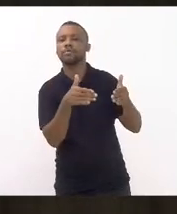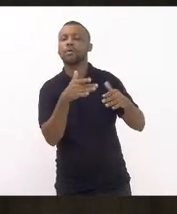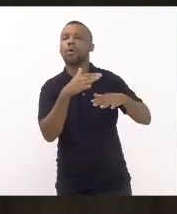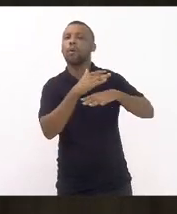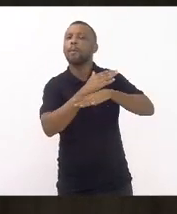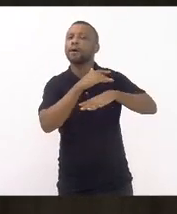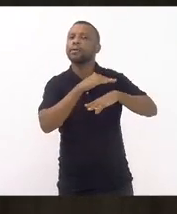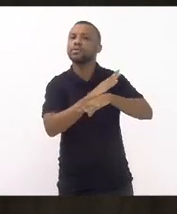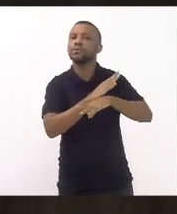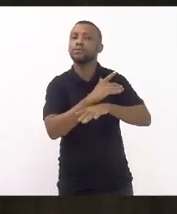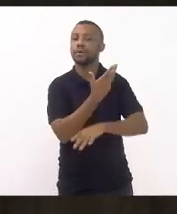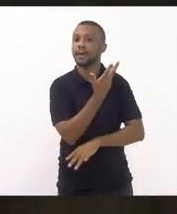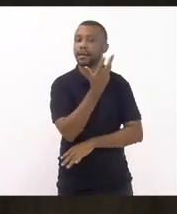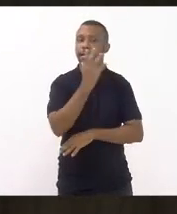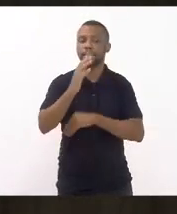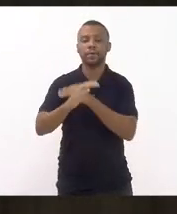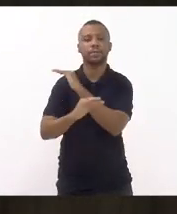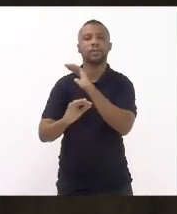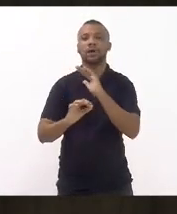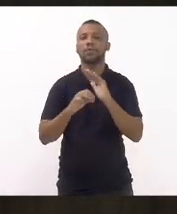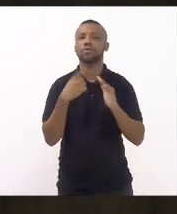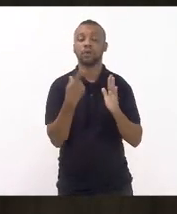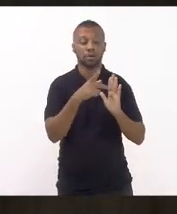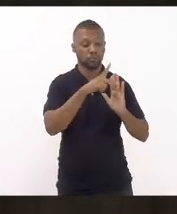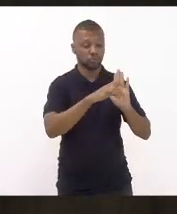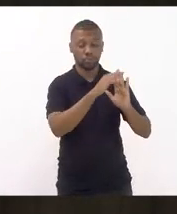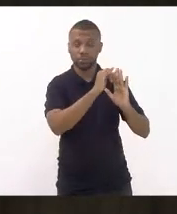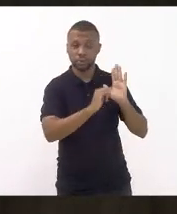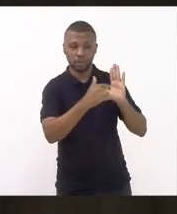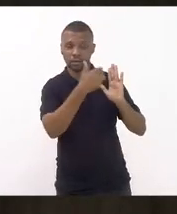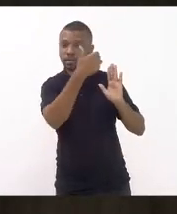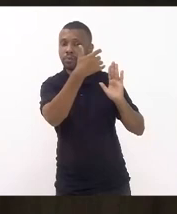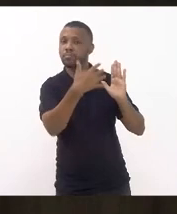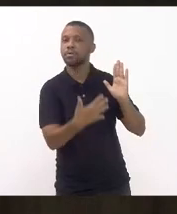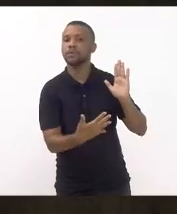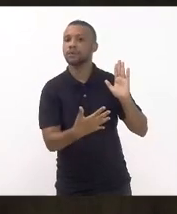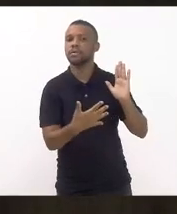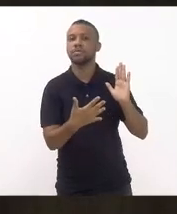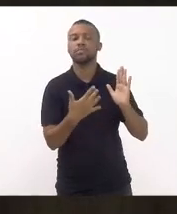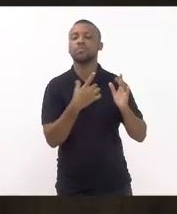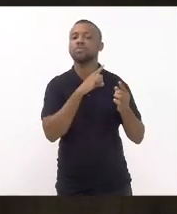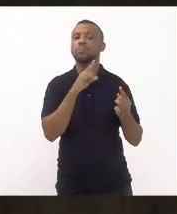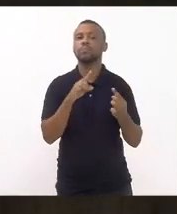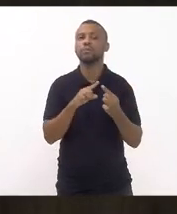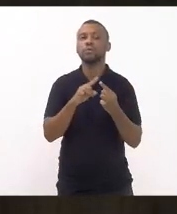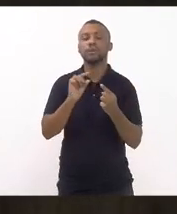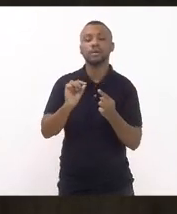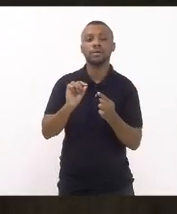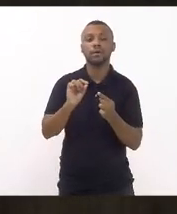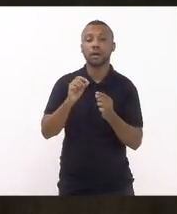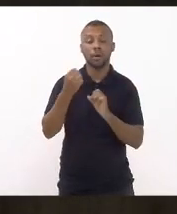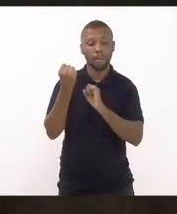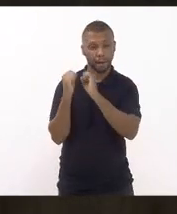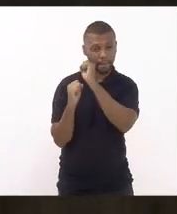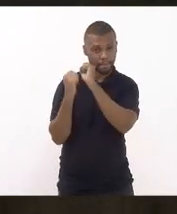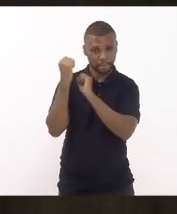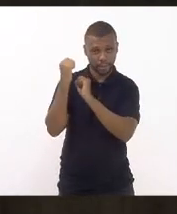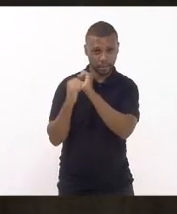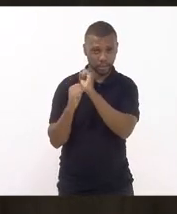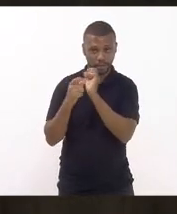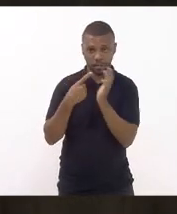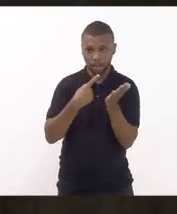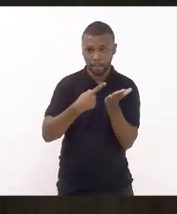urbanístico que nós estamos falando no projeto, deputado Waldeck? Para que uma concessionária faça